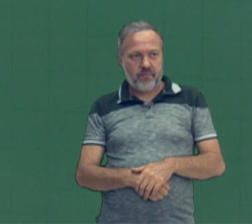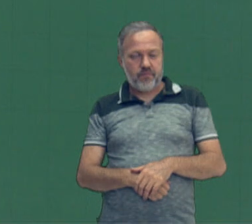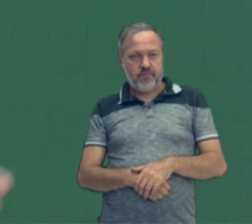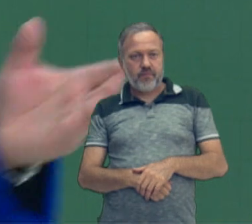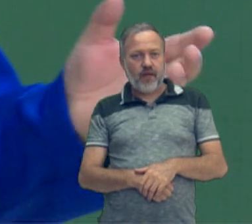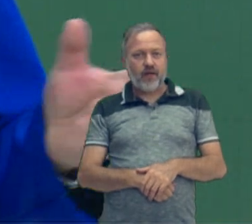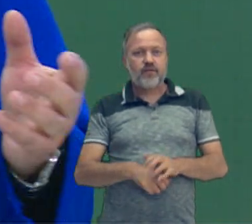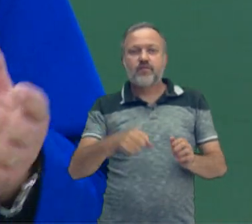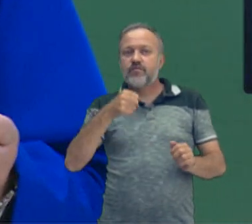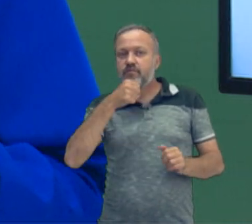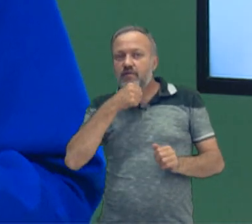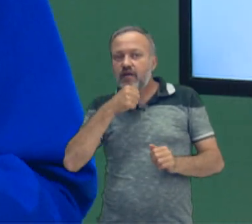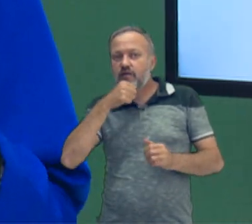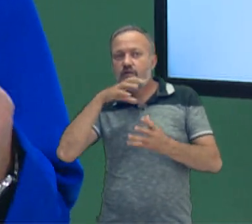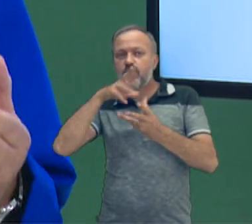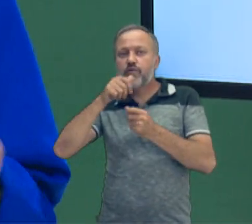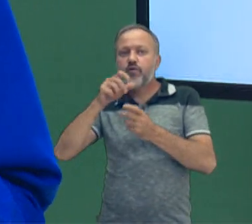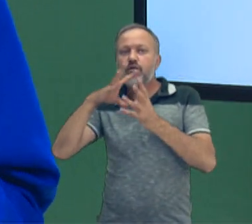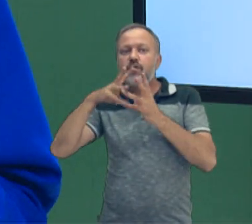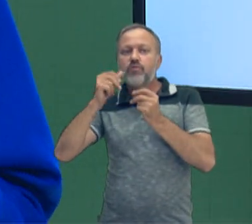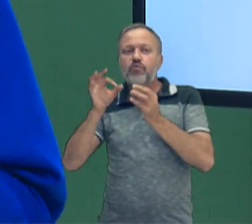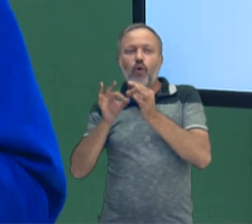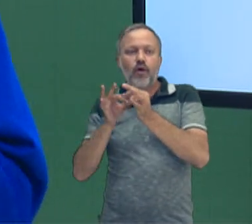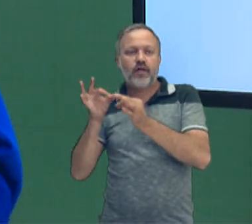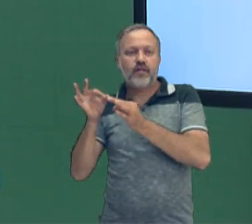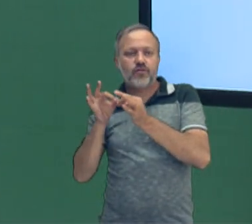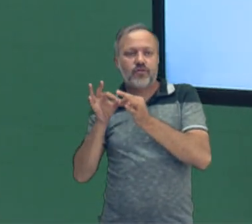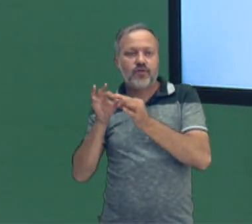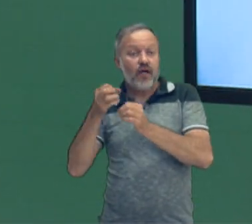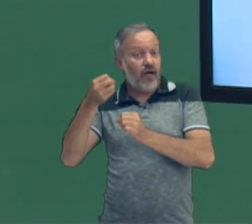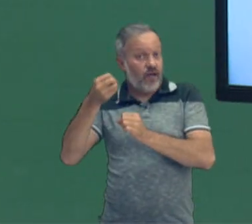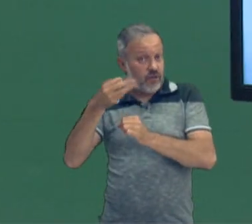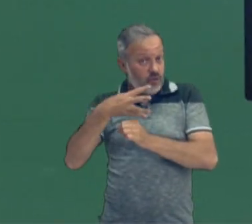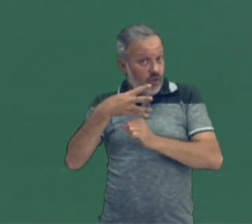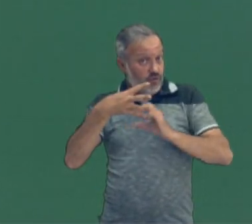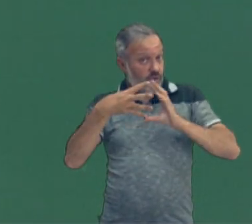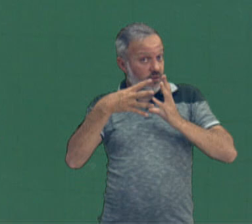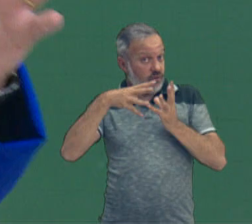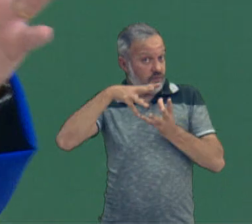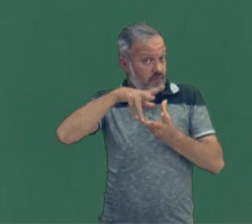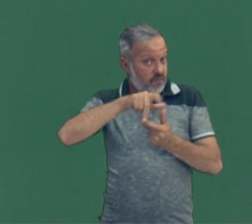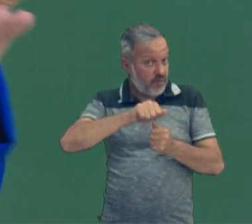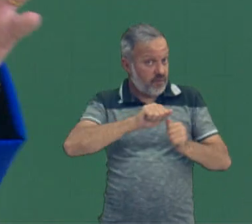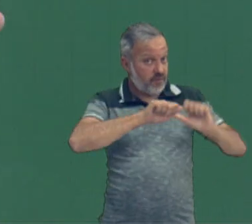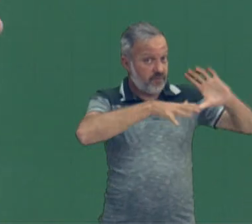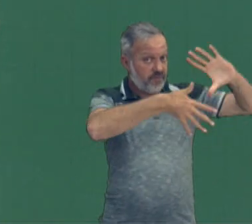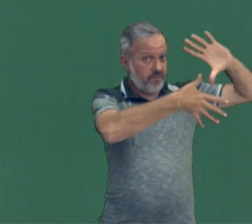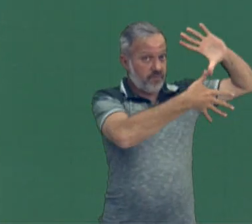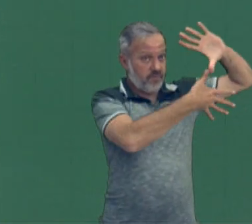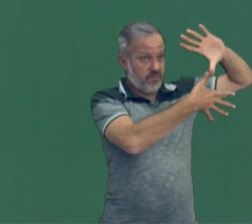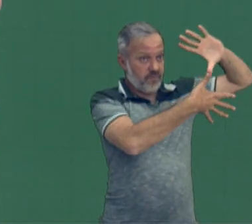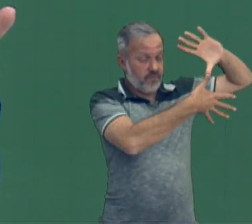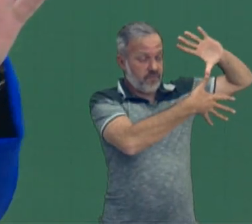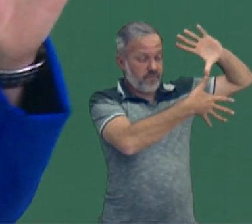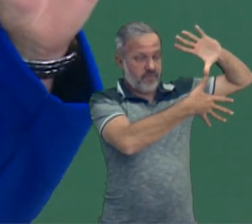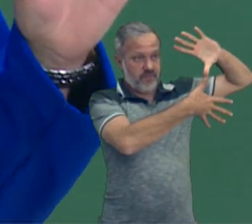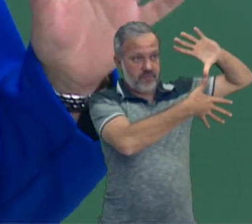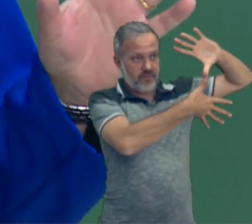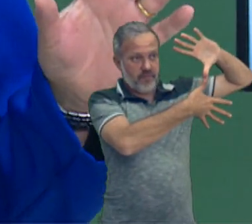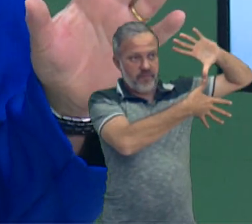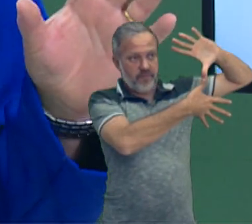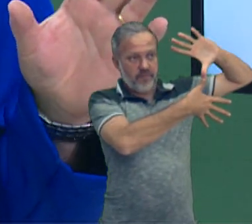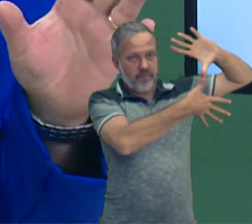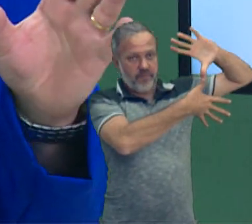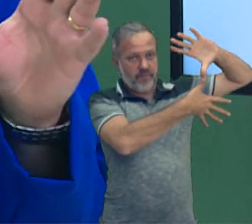começou. O novo mundo, América, vocês vão perceber aí, ó, que existem duas questões importantes. Vai ter um lado